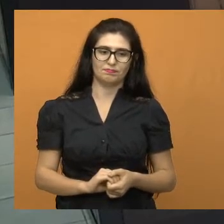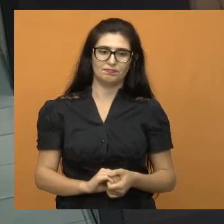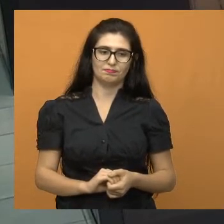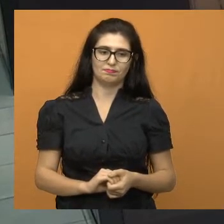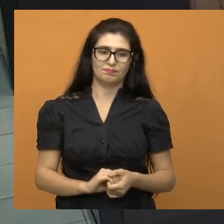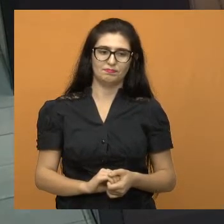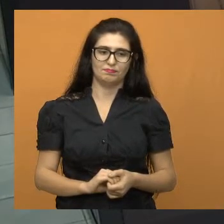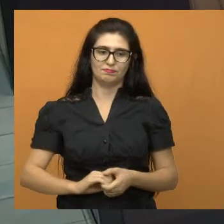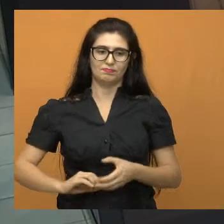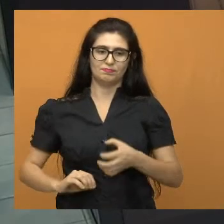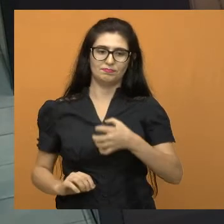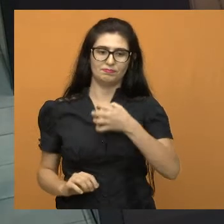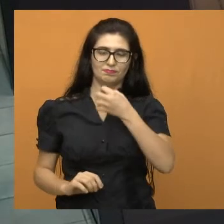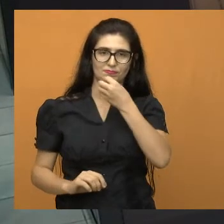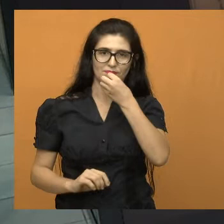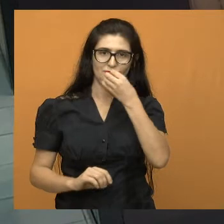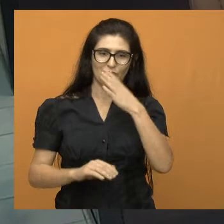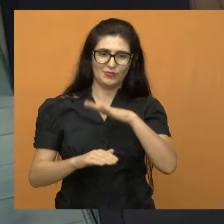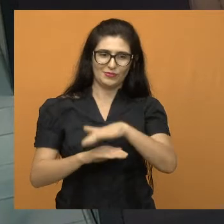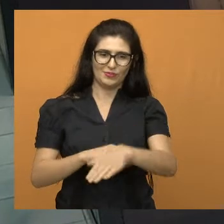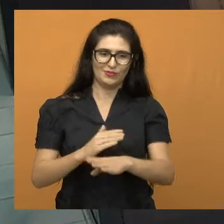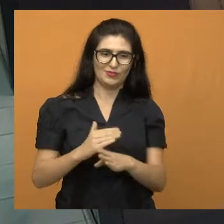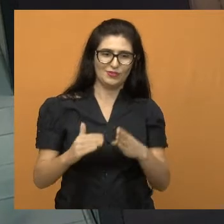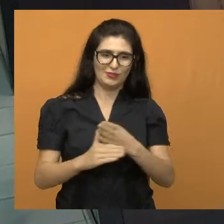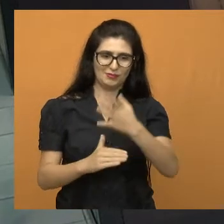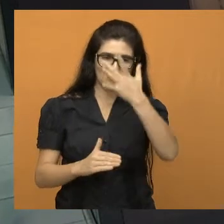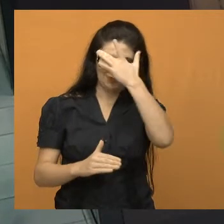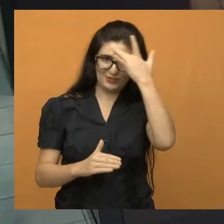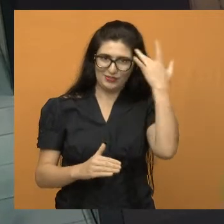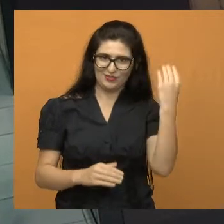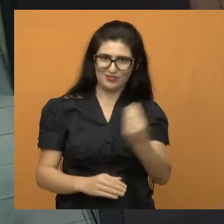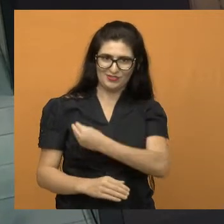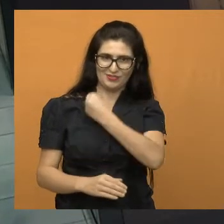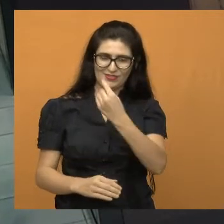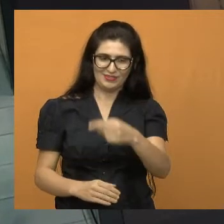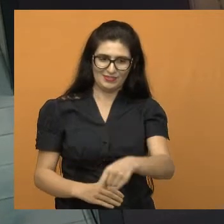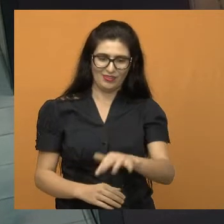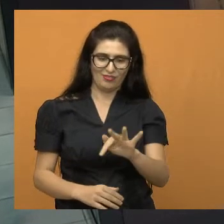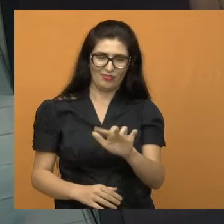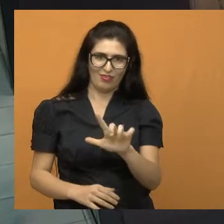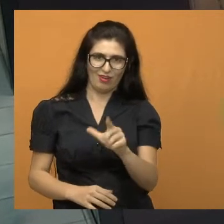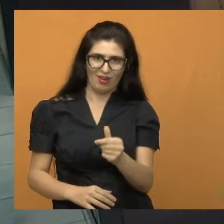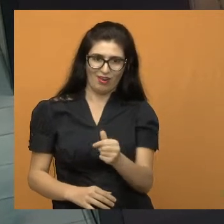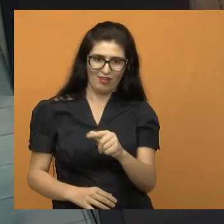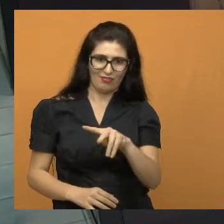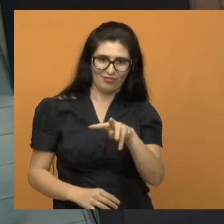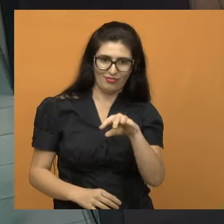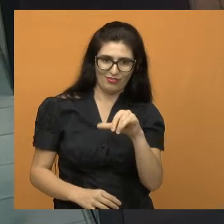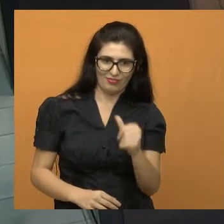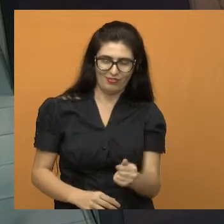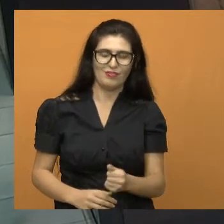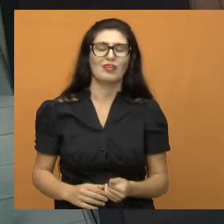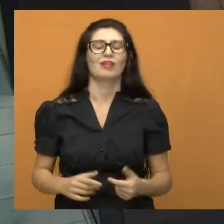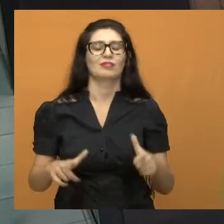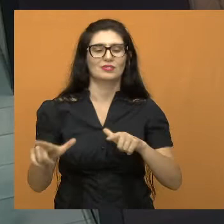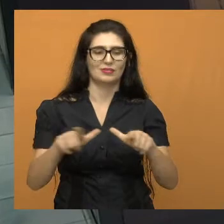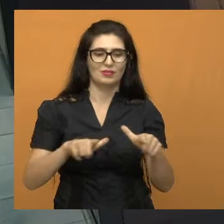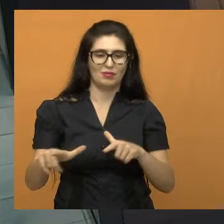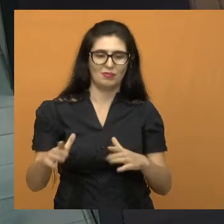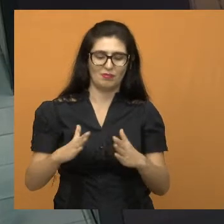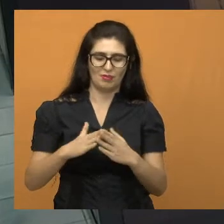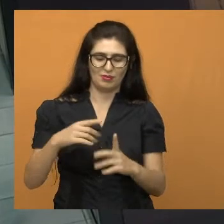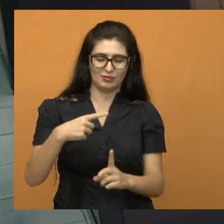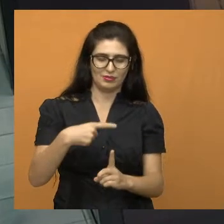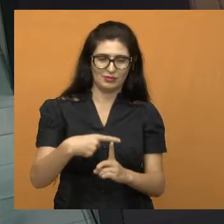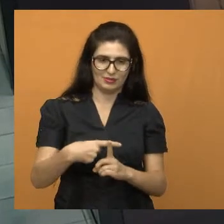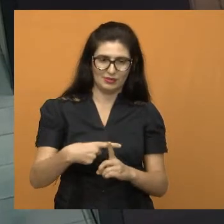Boa noite para todos, cumprimento a mesa, né, todos os presentes. Eu sou Flávia Camargo, sou da Comissão Diocesana da Campanha